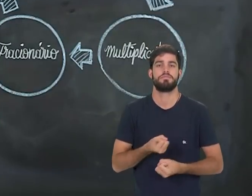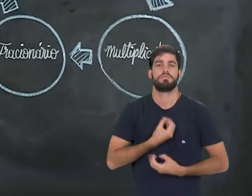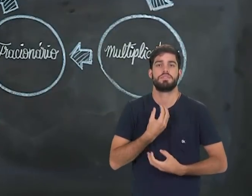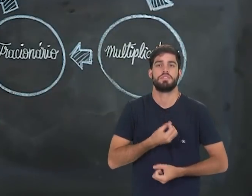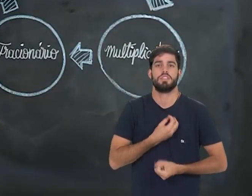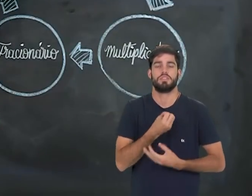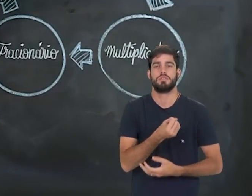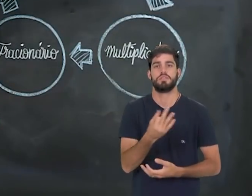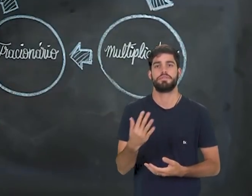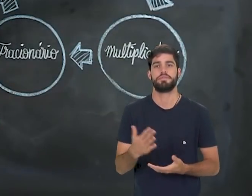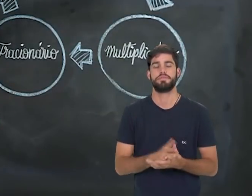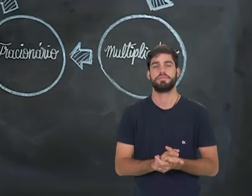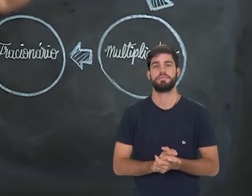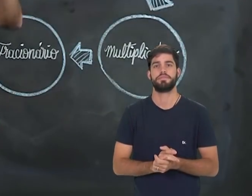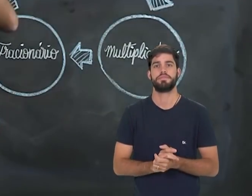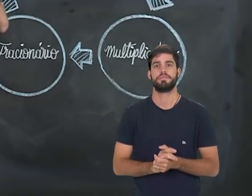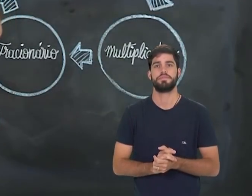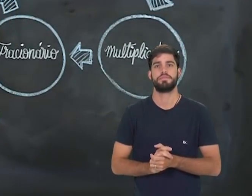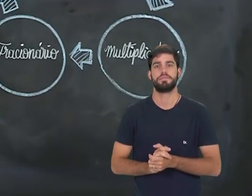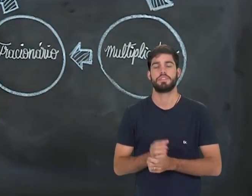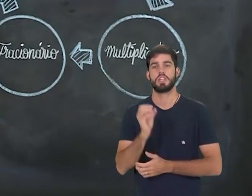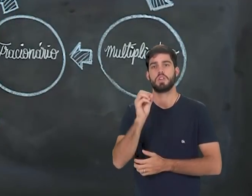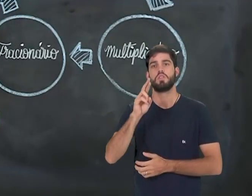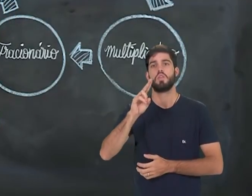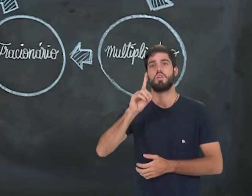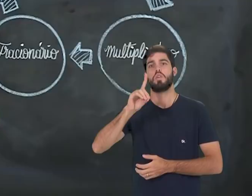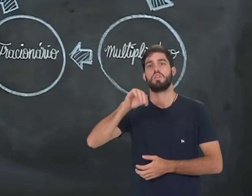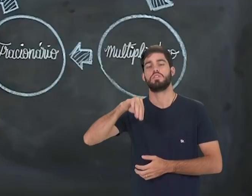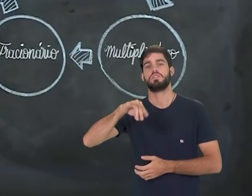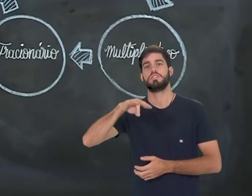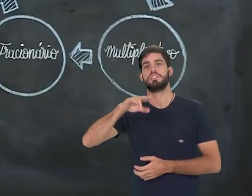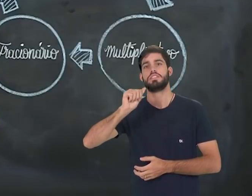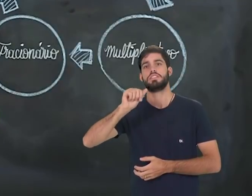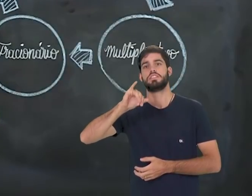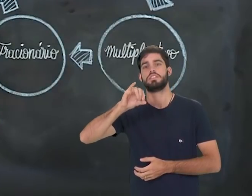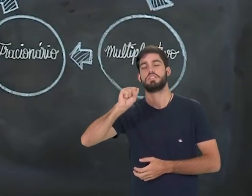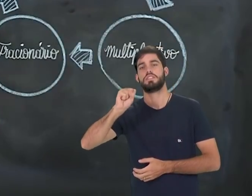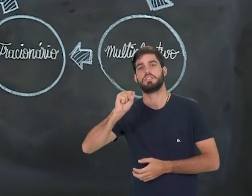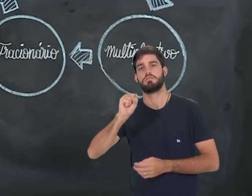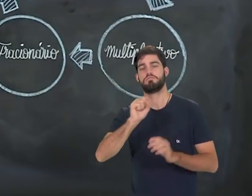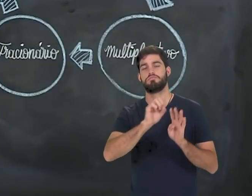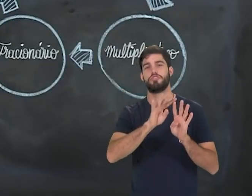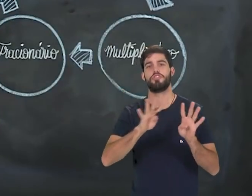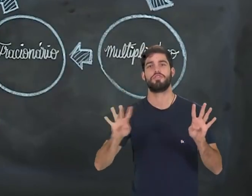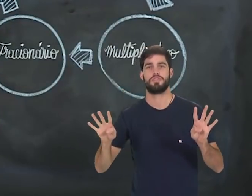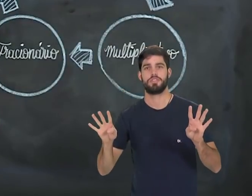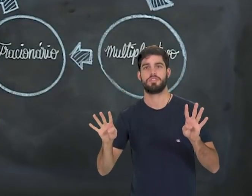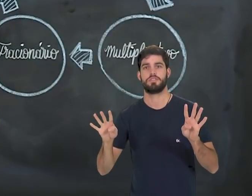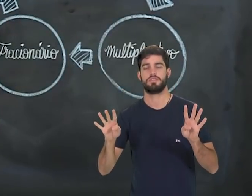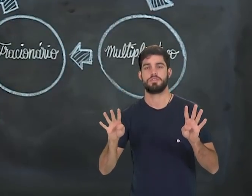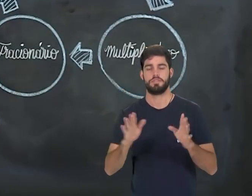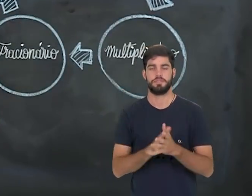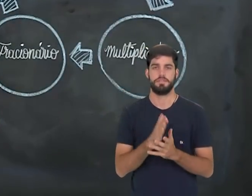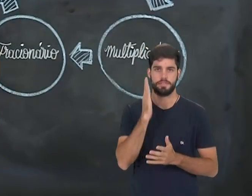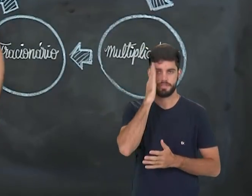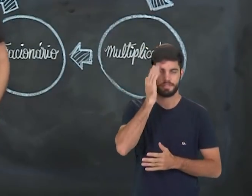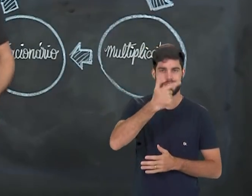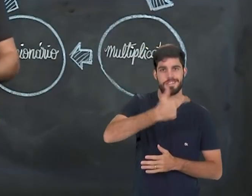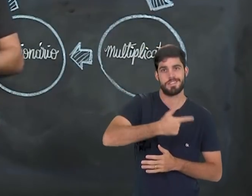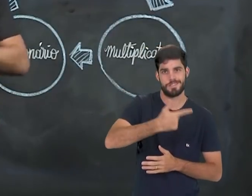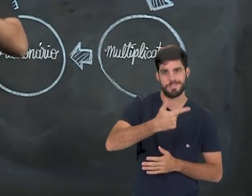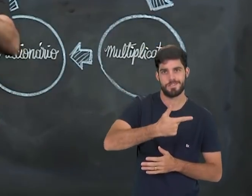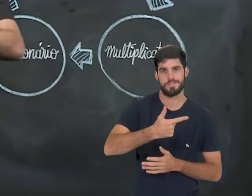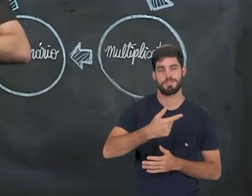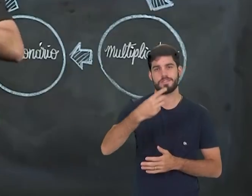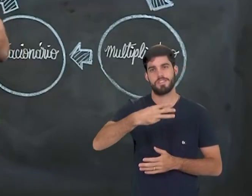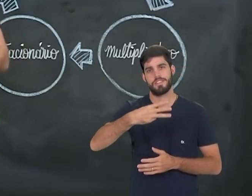número cardinal. Os numerais ordinais indicam ordem. Olha o nosso exemplo aqui, ó, segunda, ok?